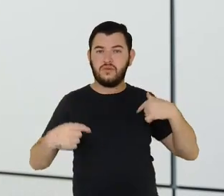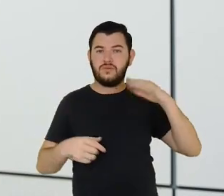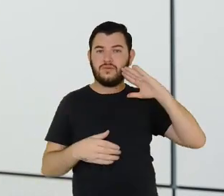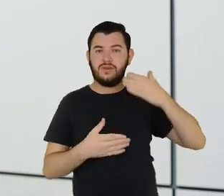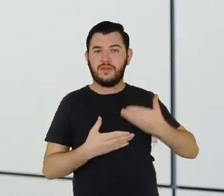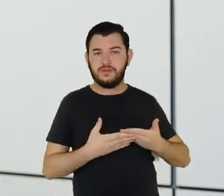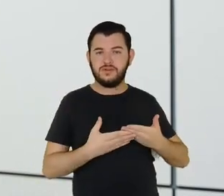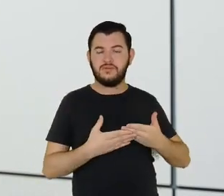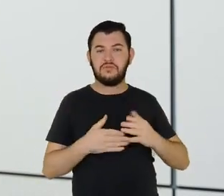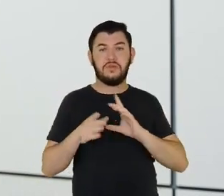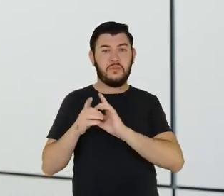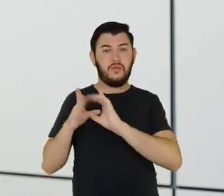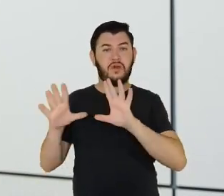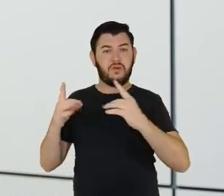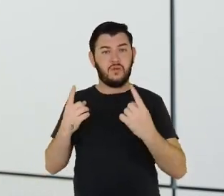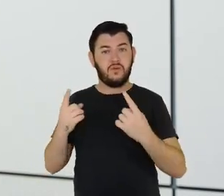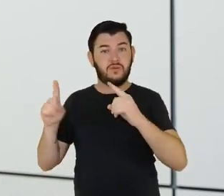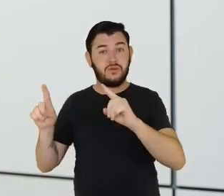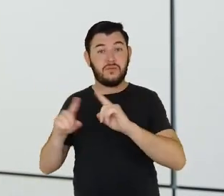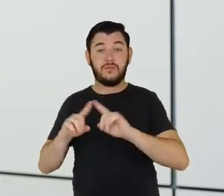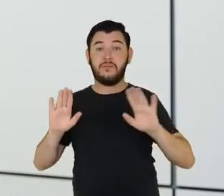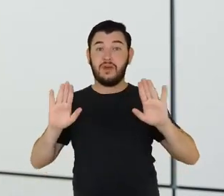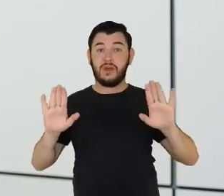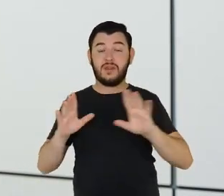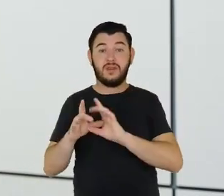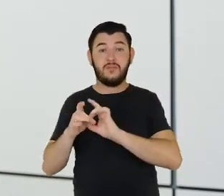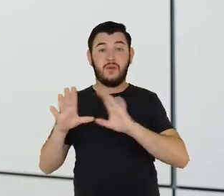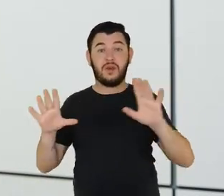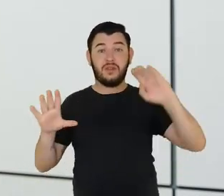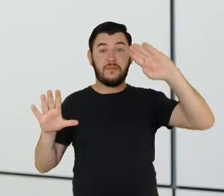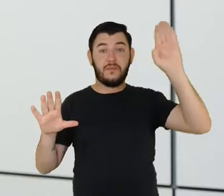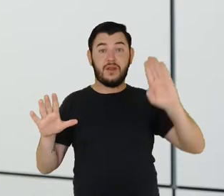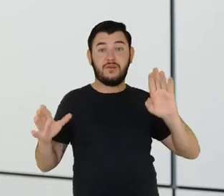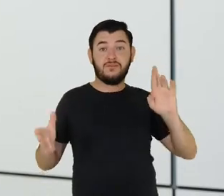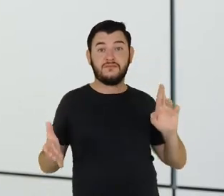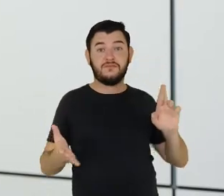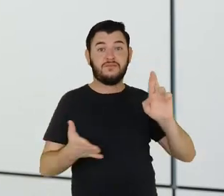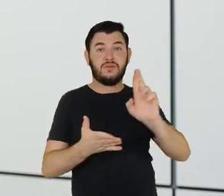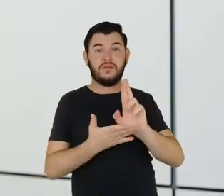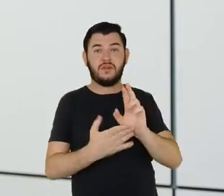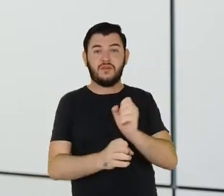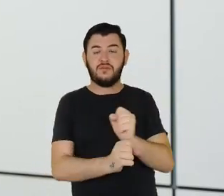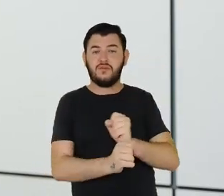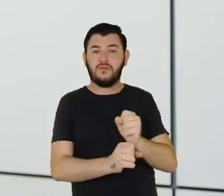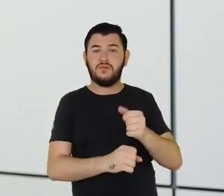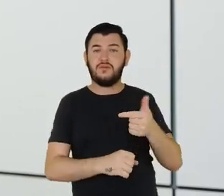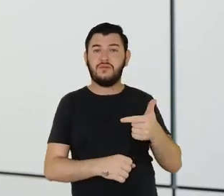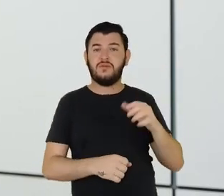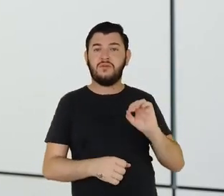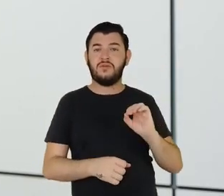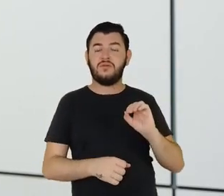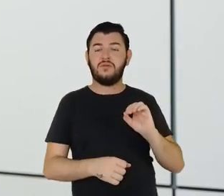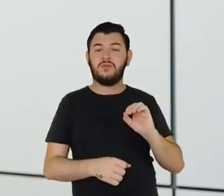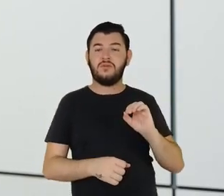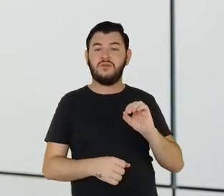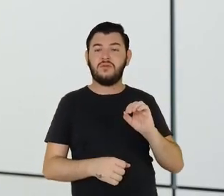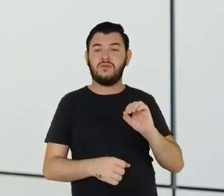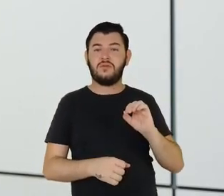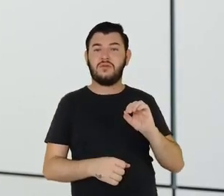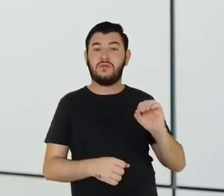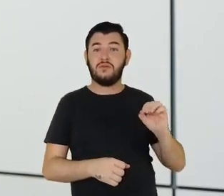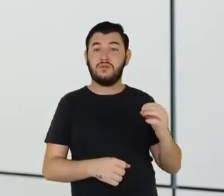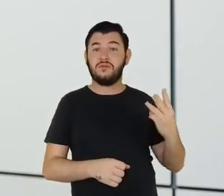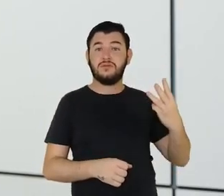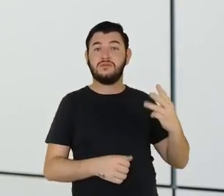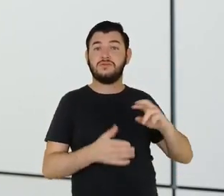Brasil desde 2003 significa PT no governo, né? Com certeza. Depois do impeachment da Dilma,